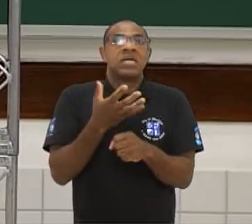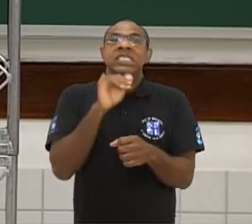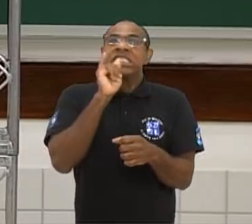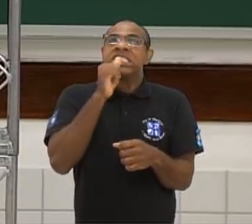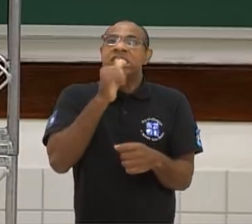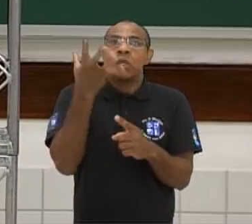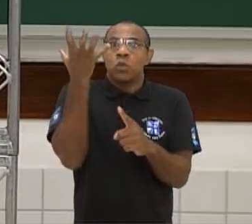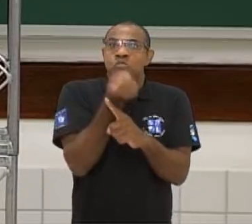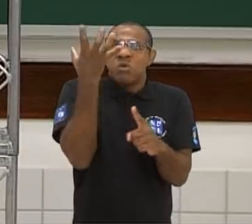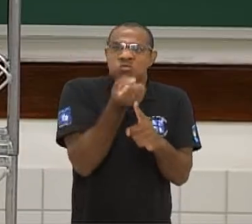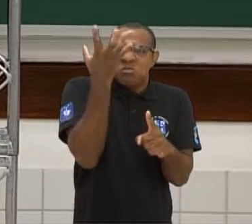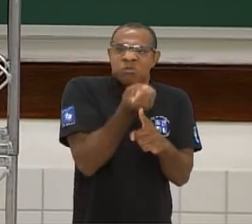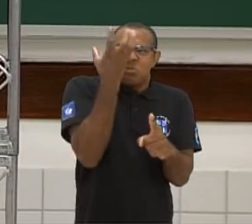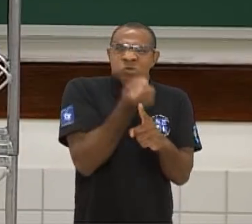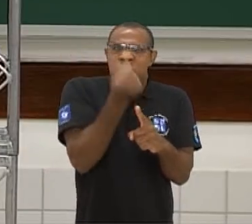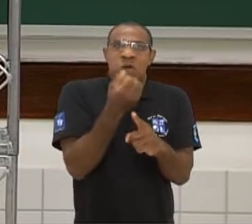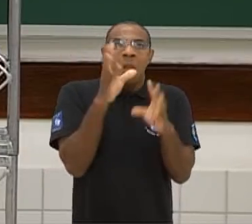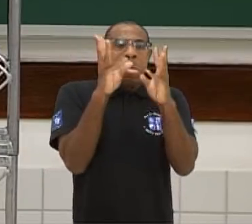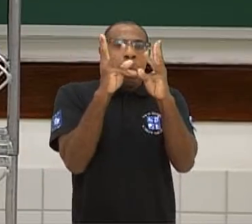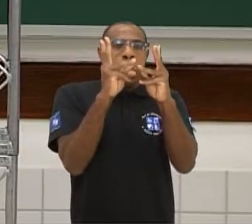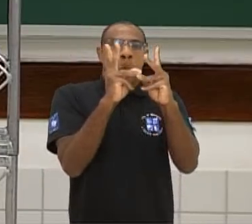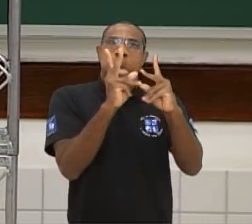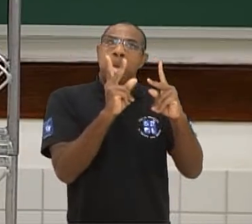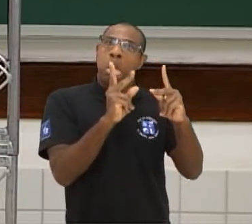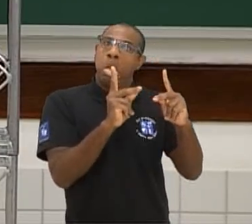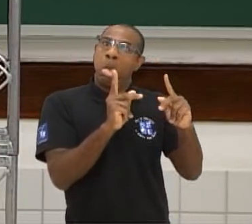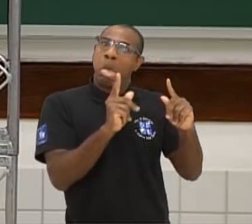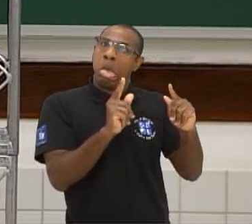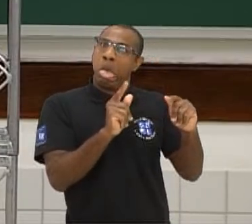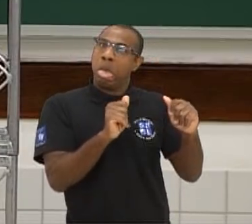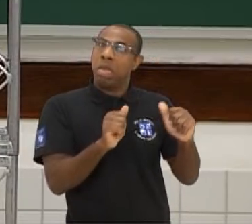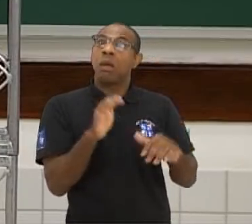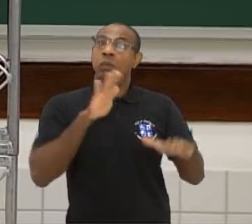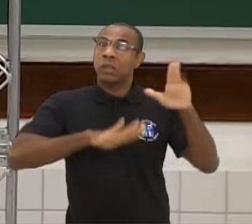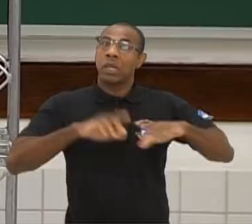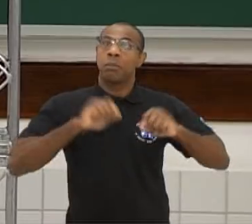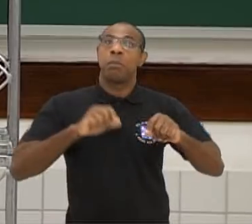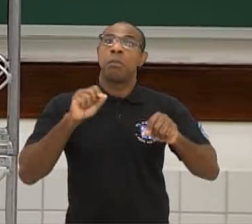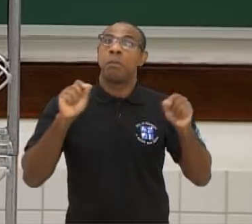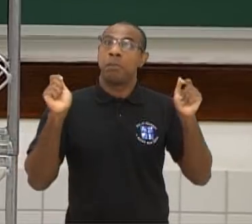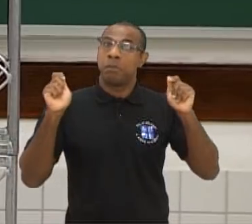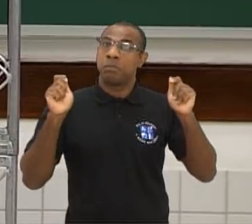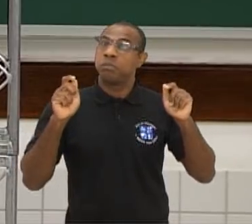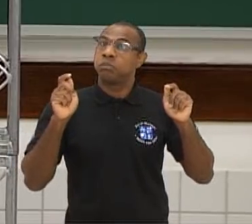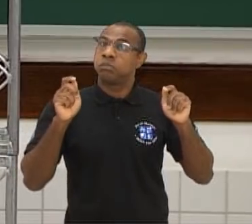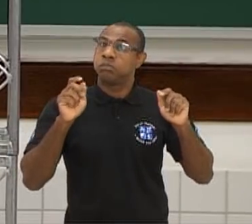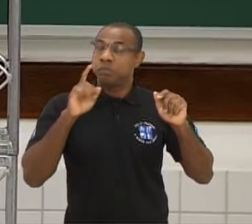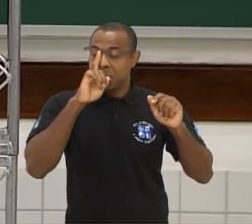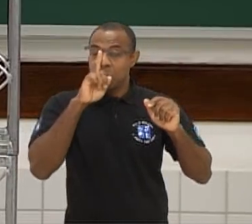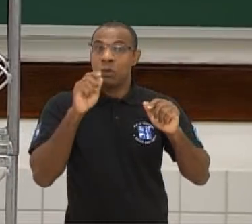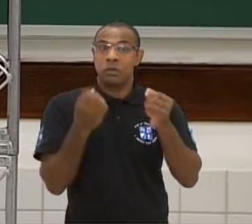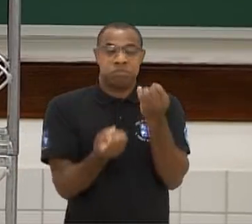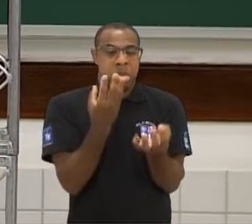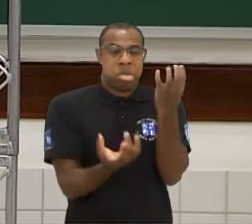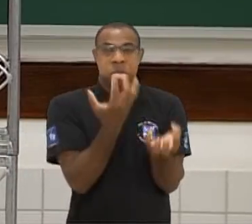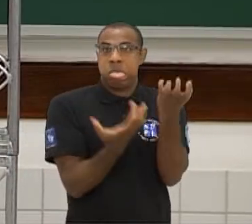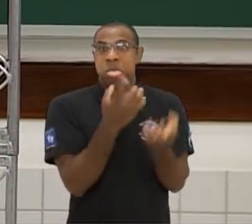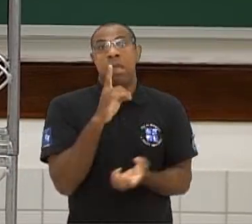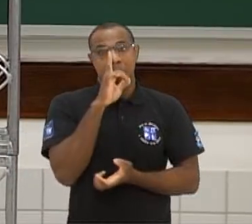ter um curto-circuito naquele ponto, podendo até provocar fogo, enfim, coisas desse